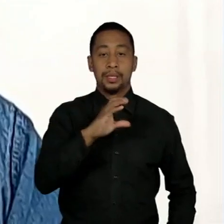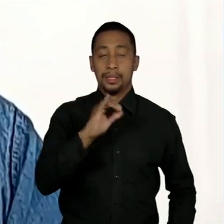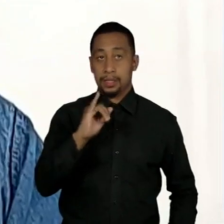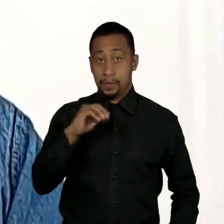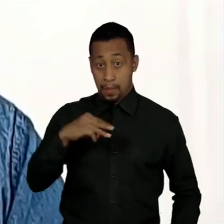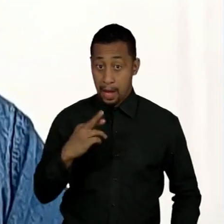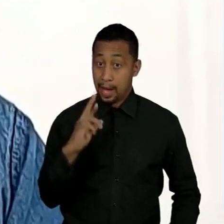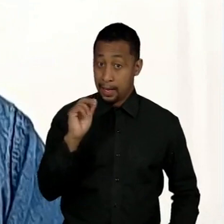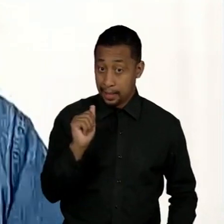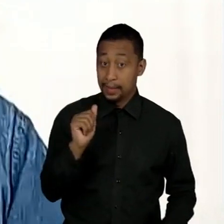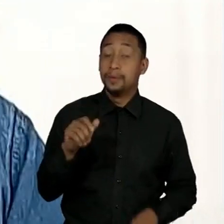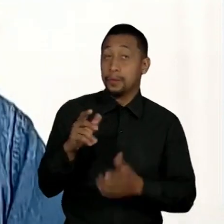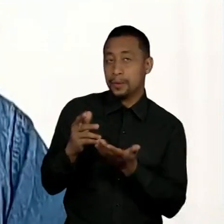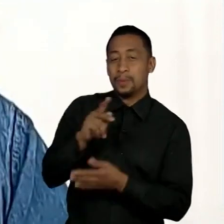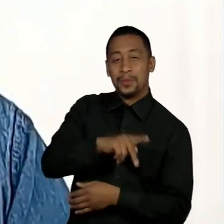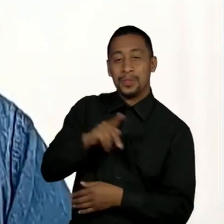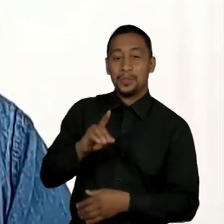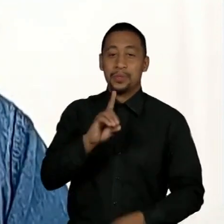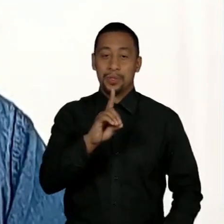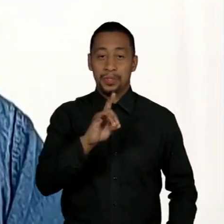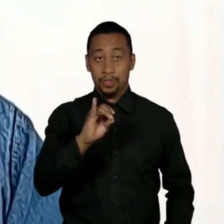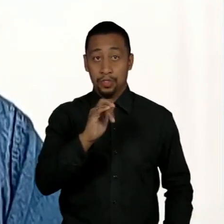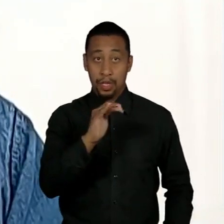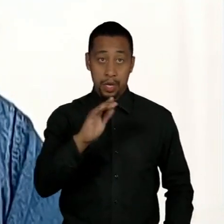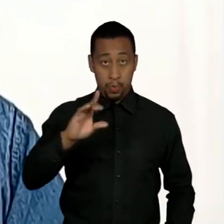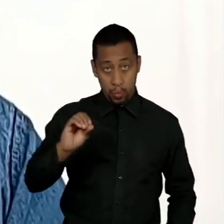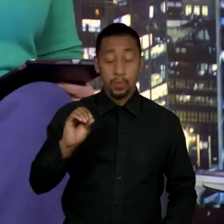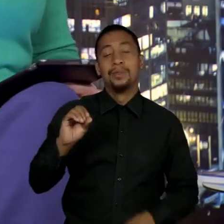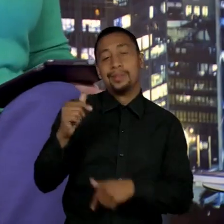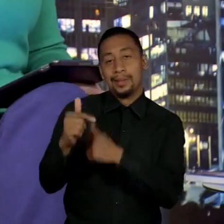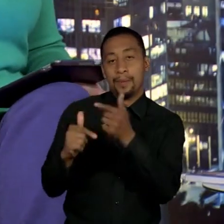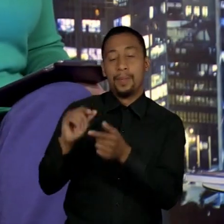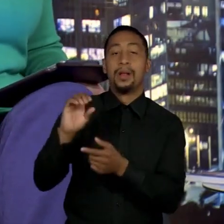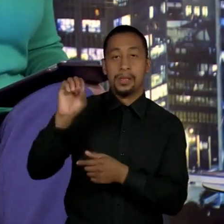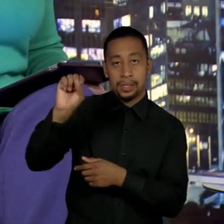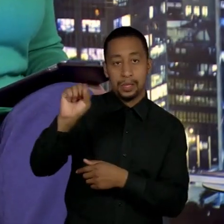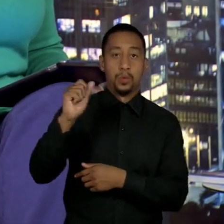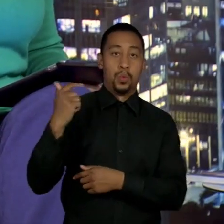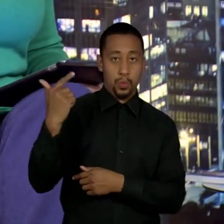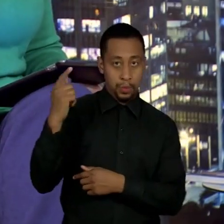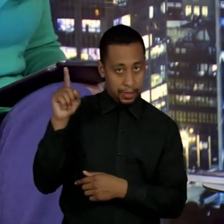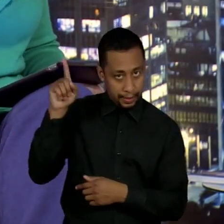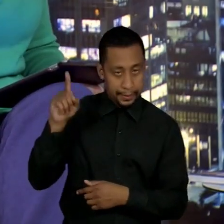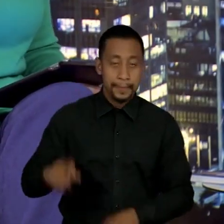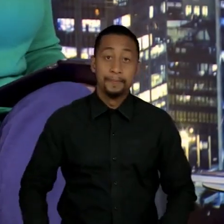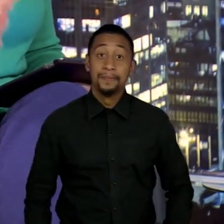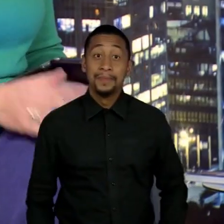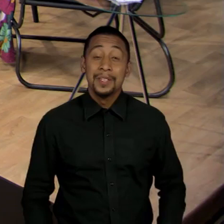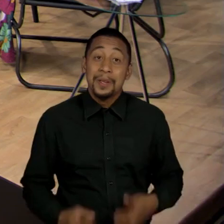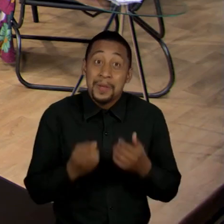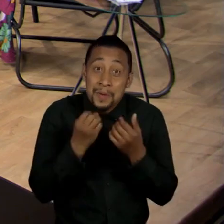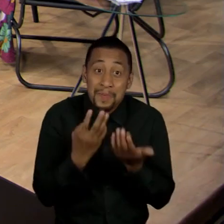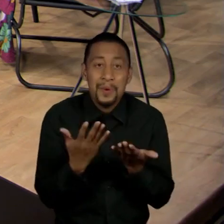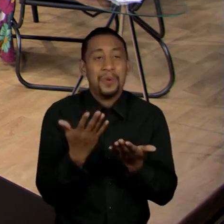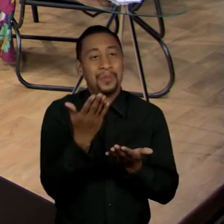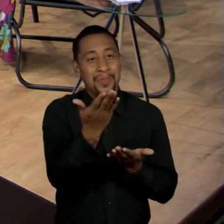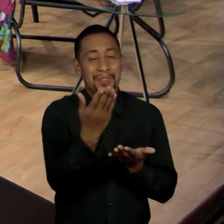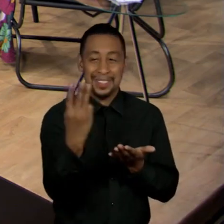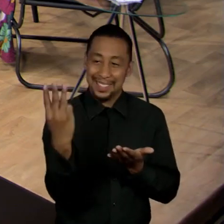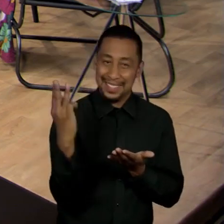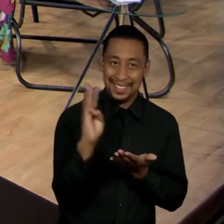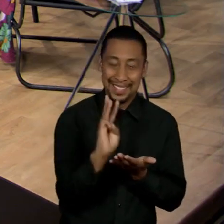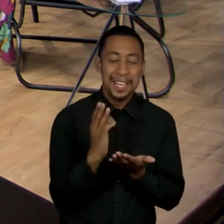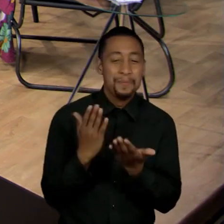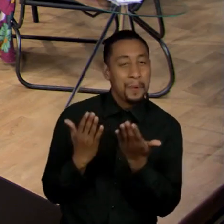Pinheiro, professor do Centro Universitário Estácio de São Luís. Que maravilha que nós conseguimos reunir os três hoje aqui para essa conversa.